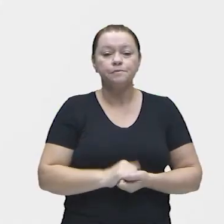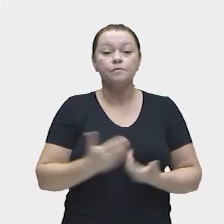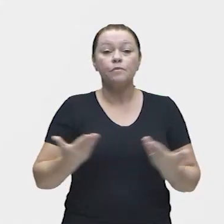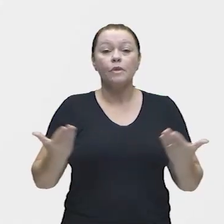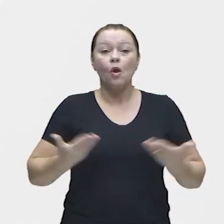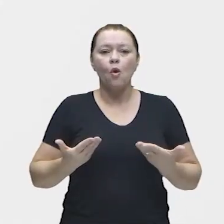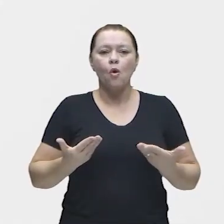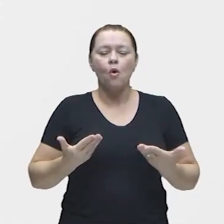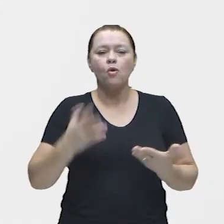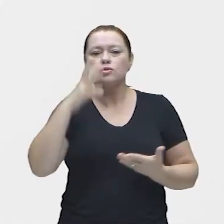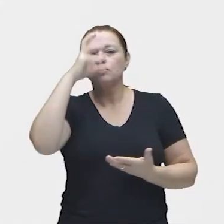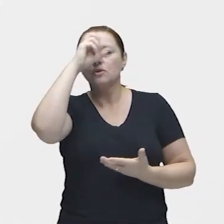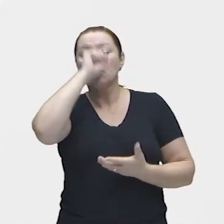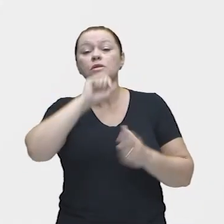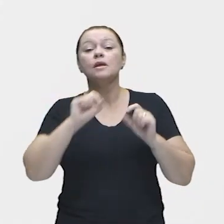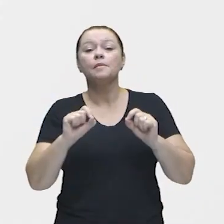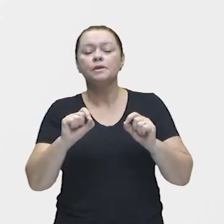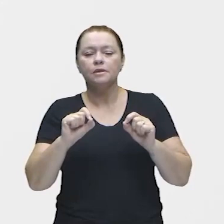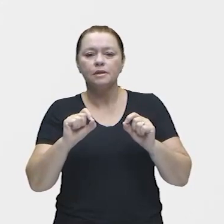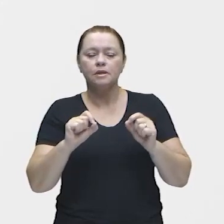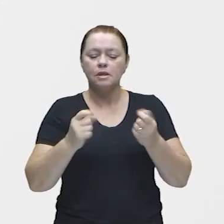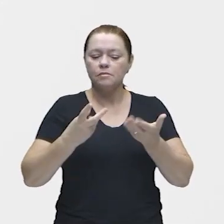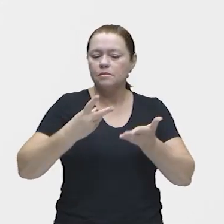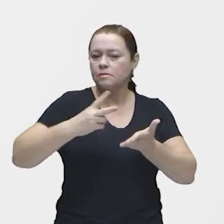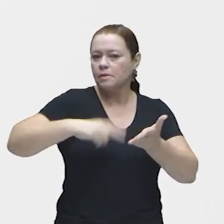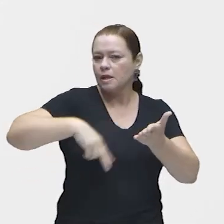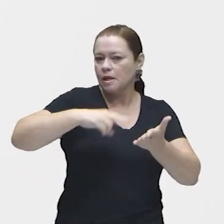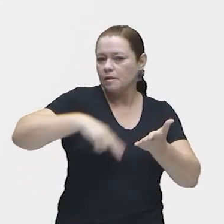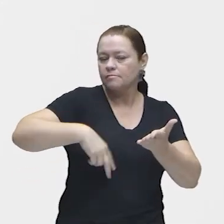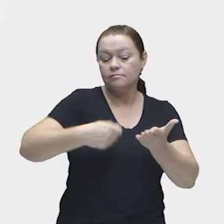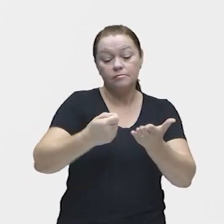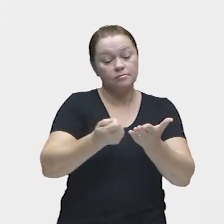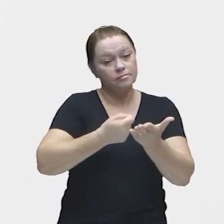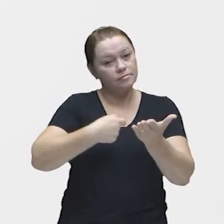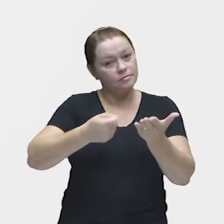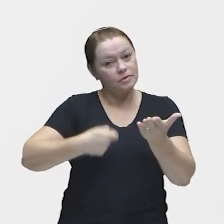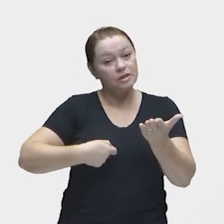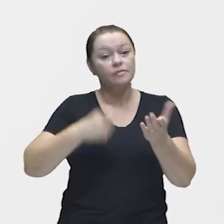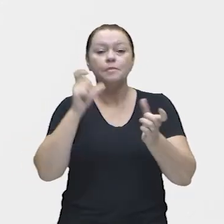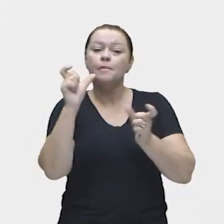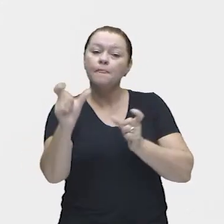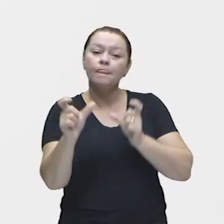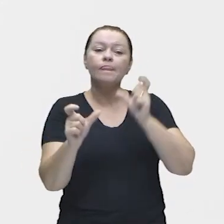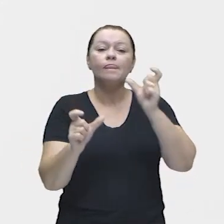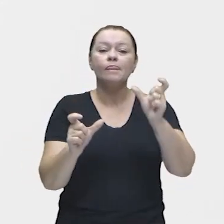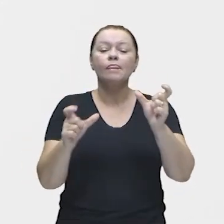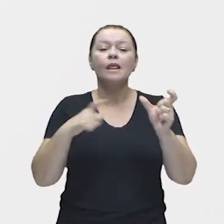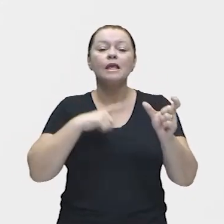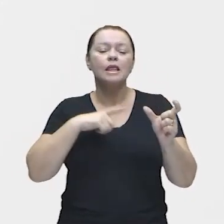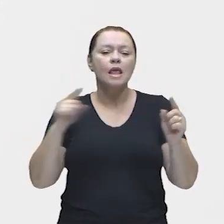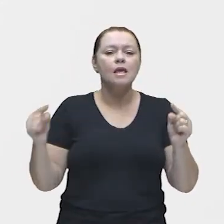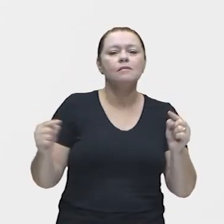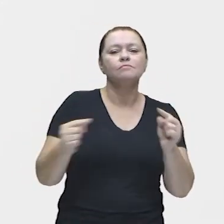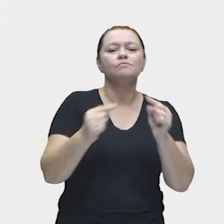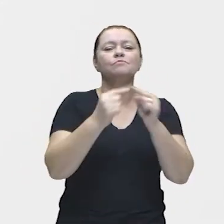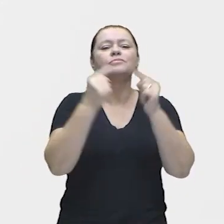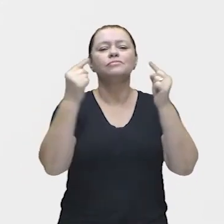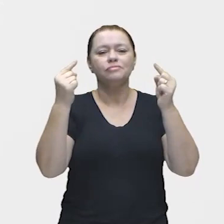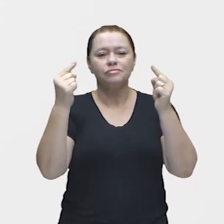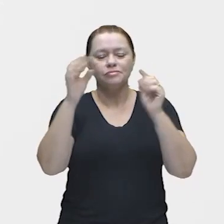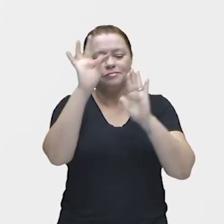nós aprendemos o quê? Hoje aprendemos ler e escrever palavras com correspondências